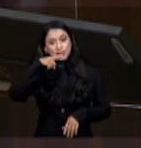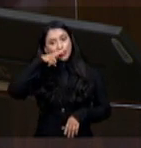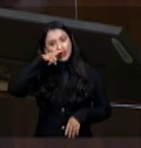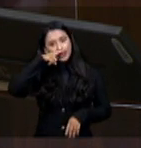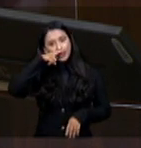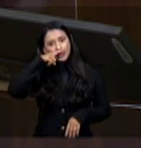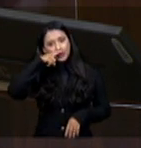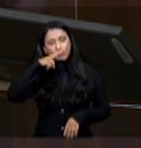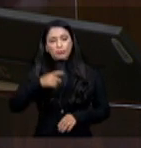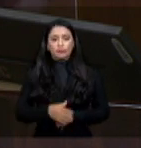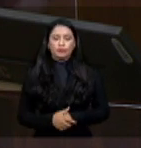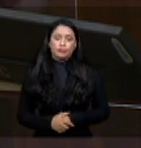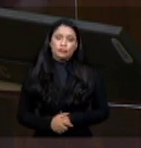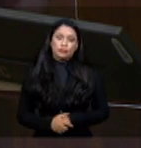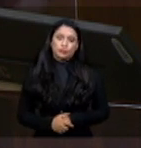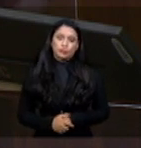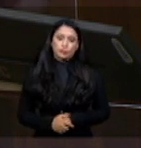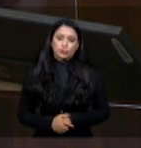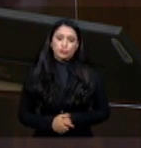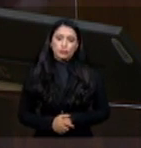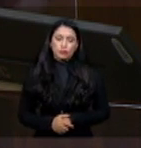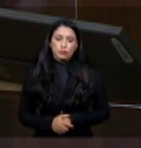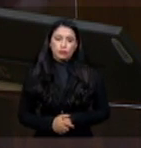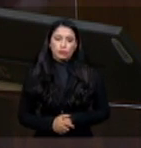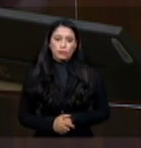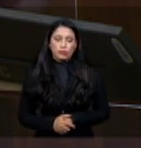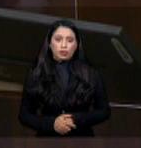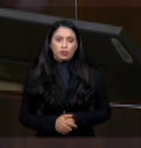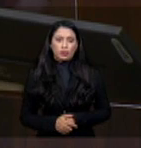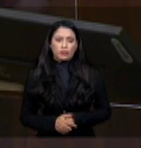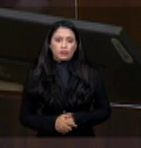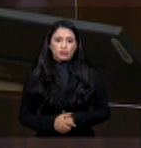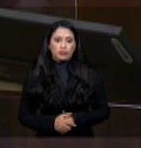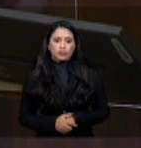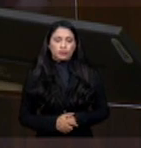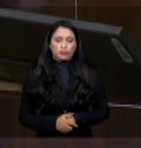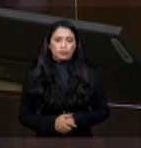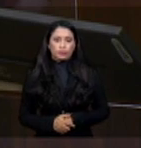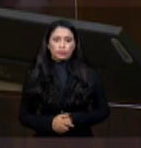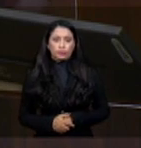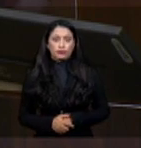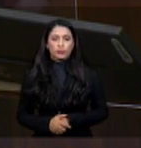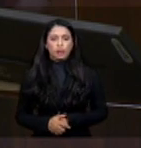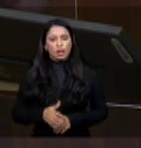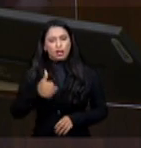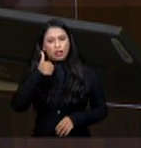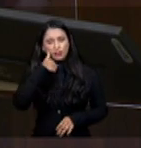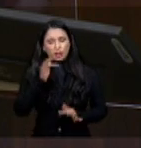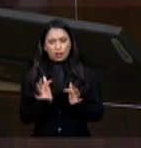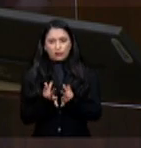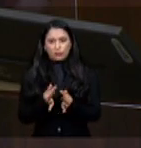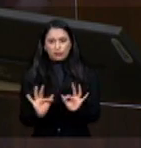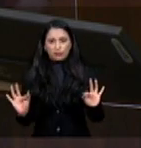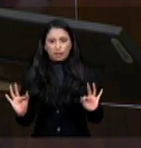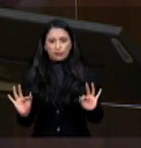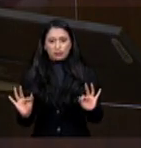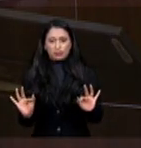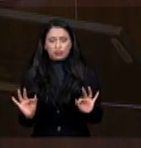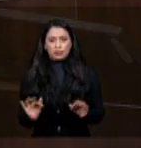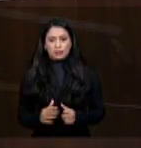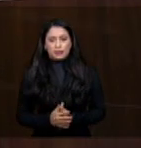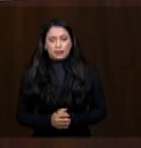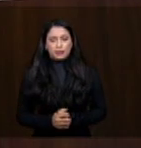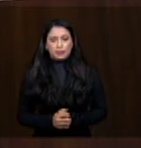aqui que a citando a célebre frase da justiça para a Ruth guinsburg